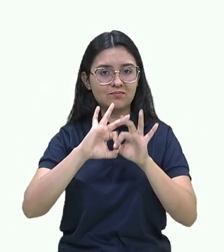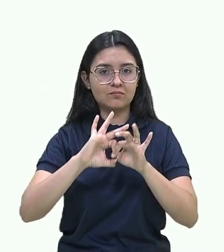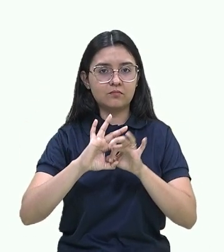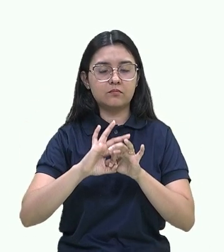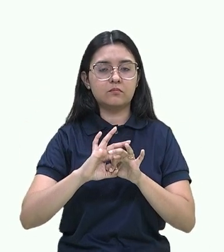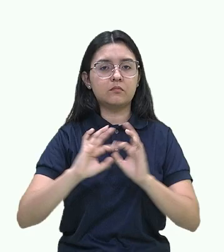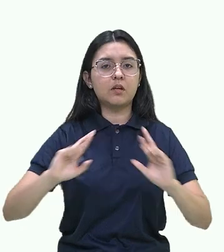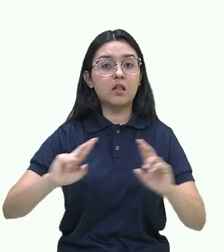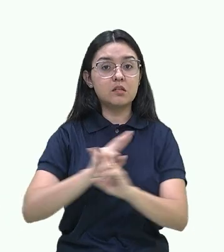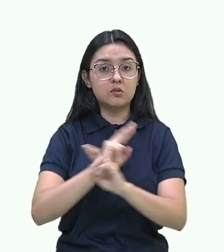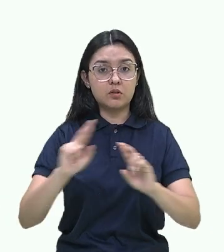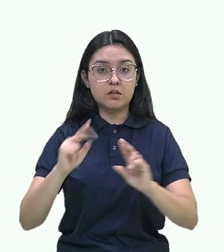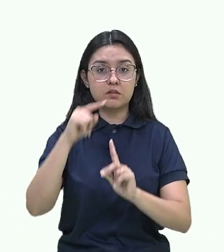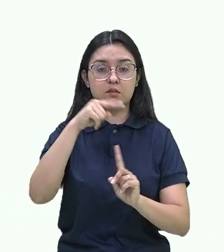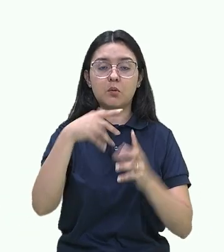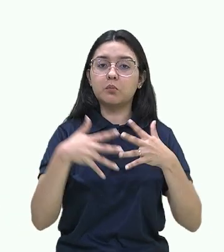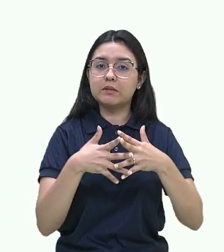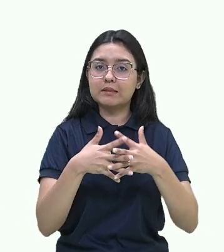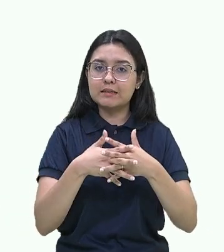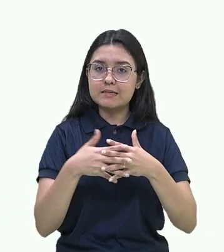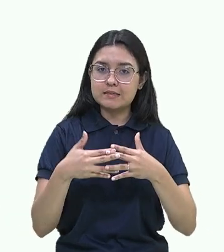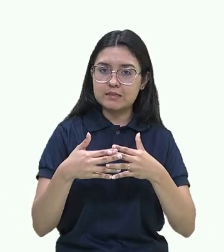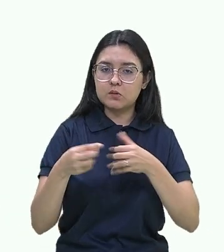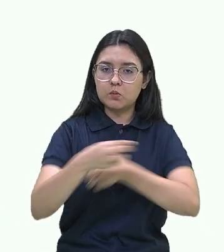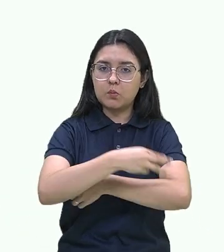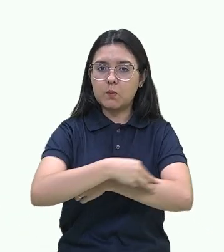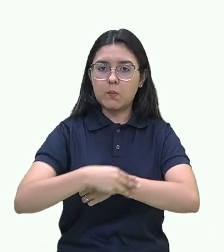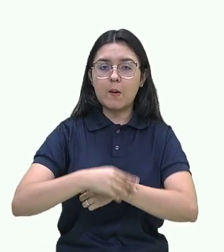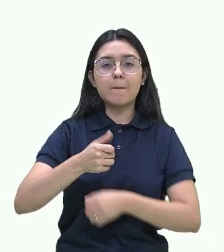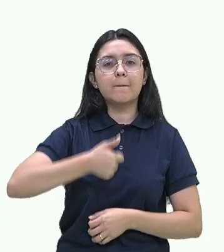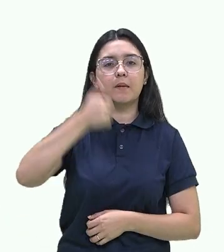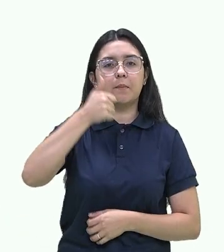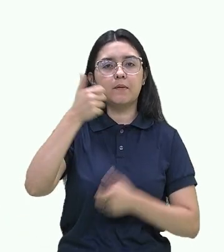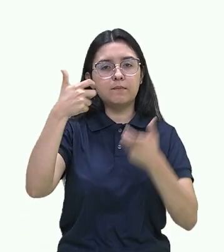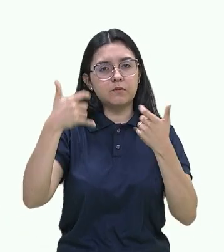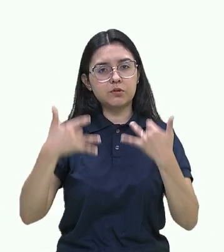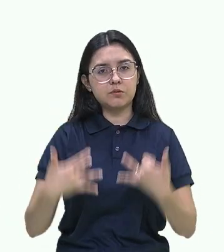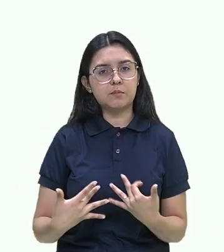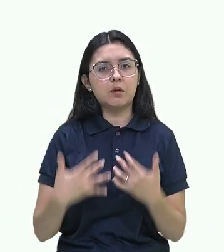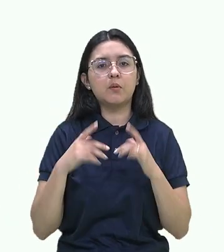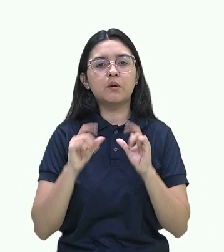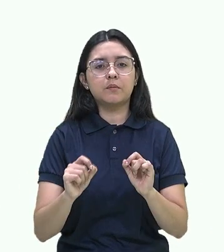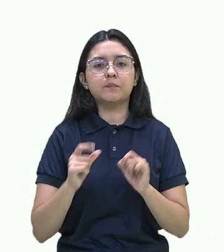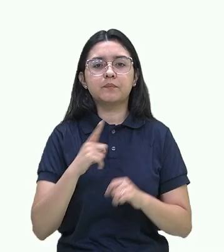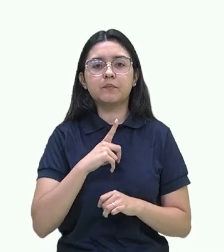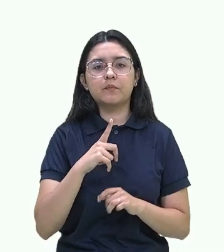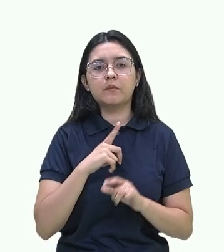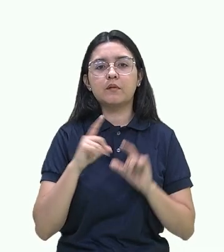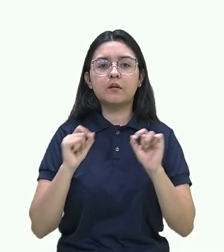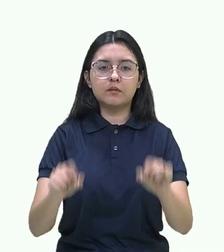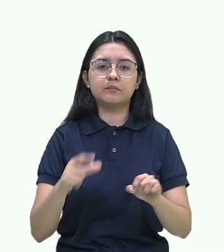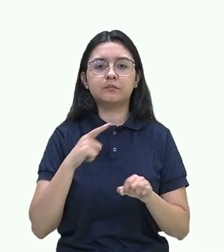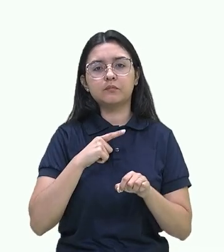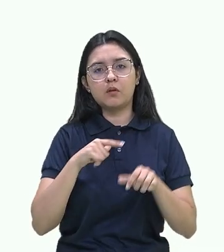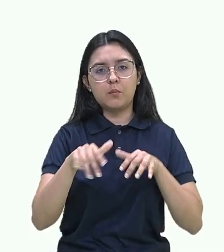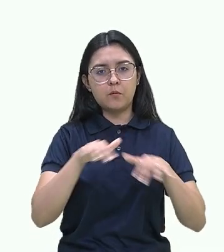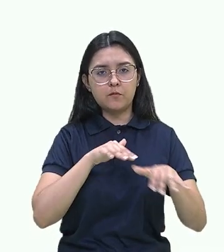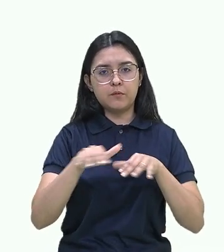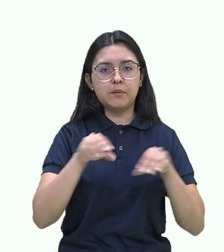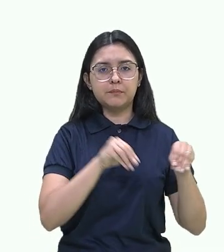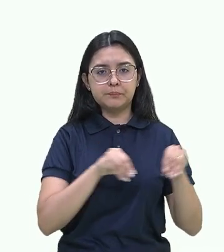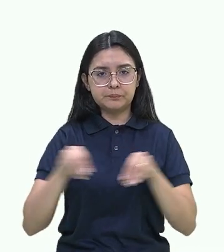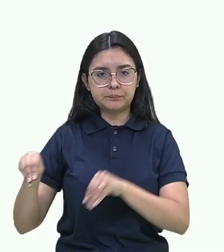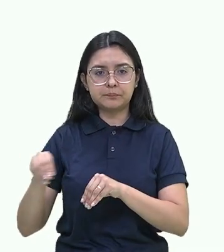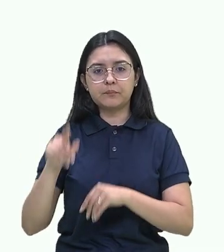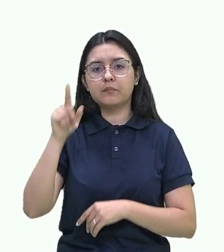esse tecido, né? E a primeira delas que nós vamos comentar agora é sobre a locomoção. A